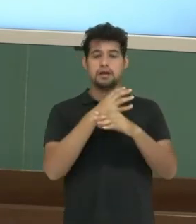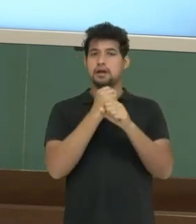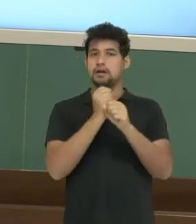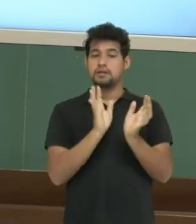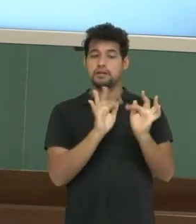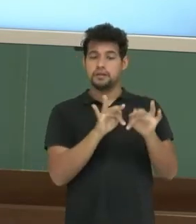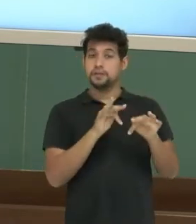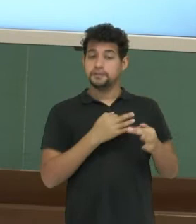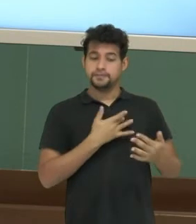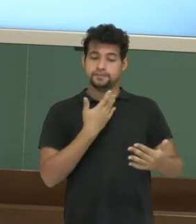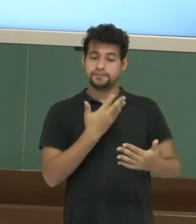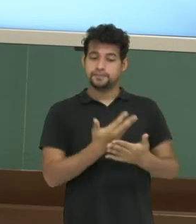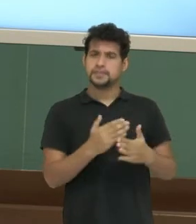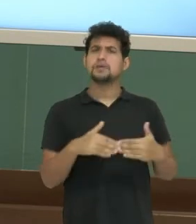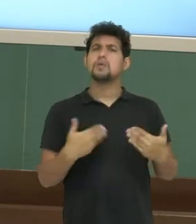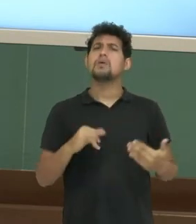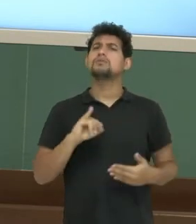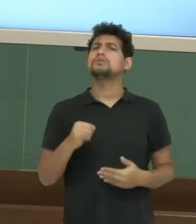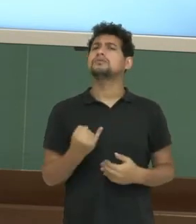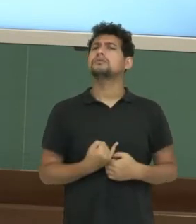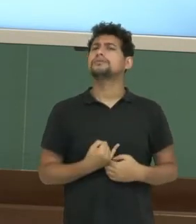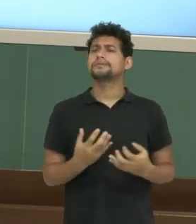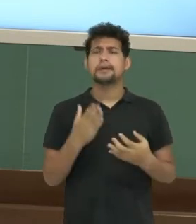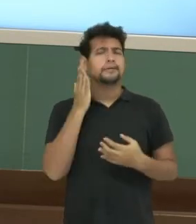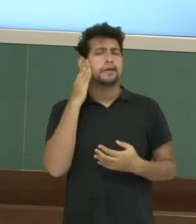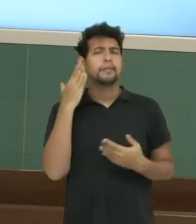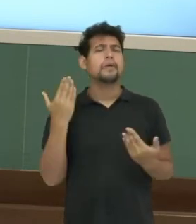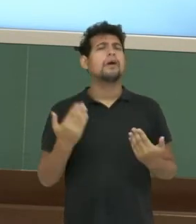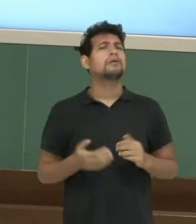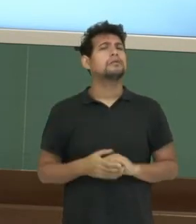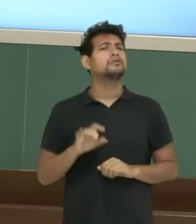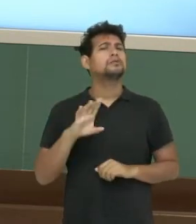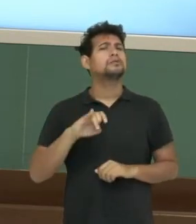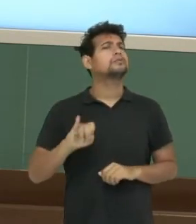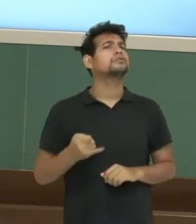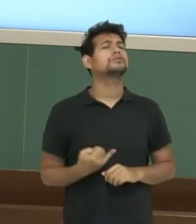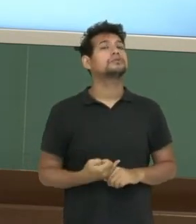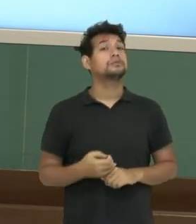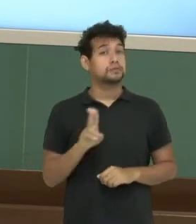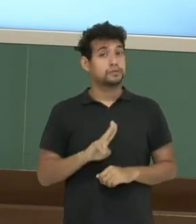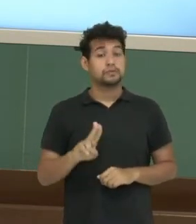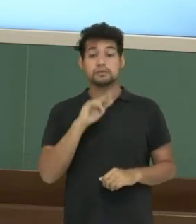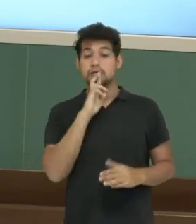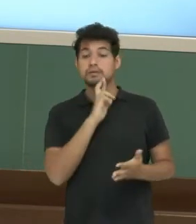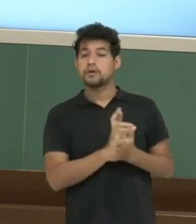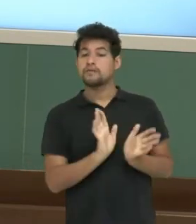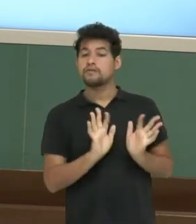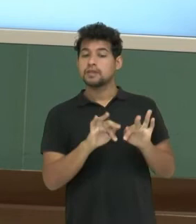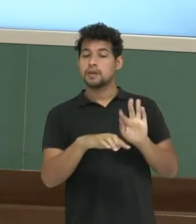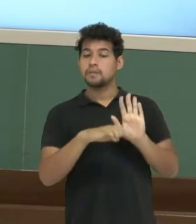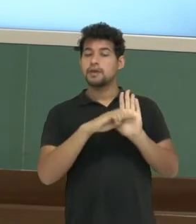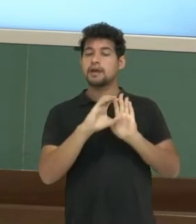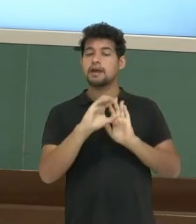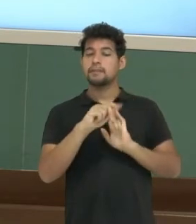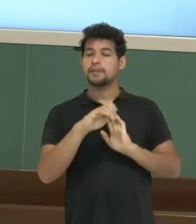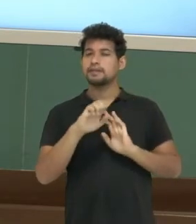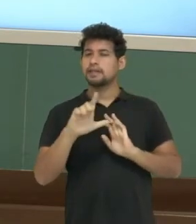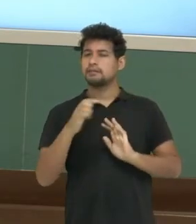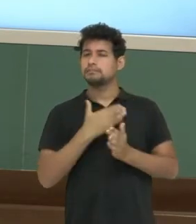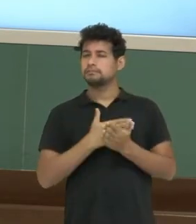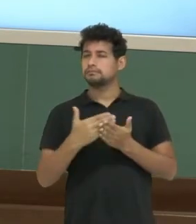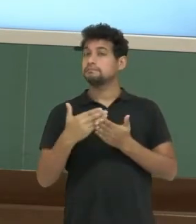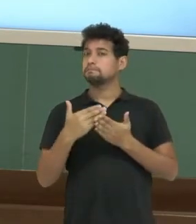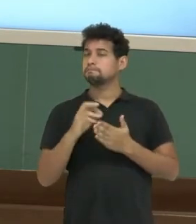do período. Então, qual é o juro, se eu quiser saber do composto? Só o juro. É só pegar o que deu no final, menos o capital inicial lá do